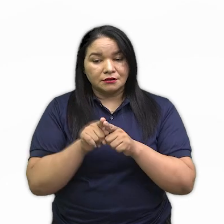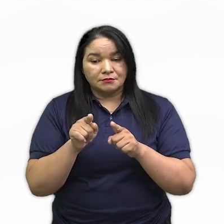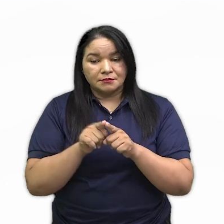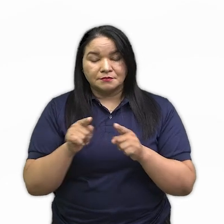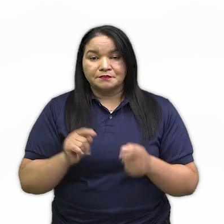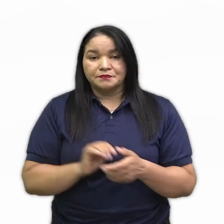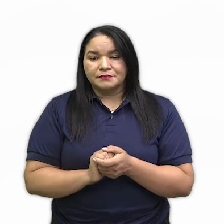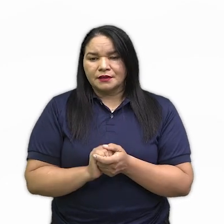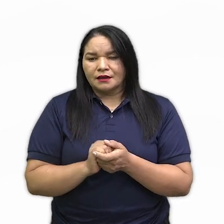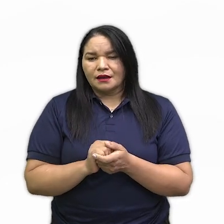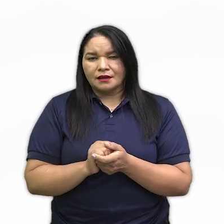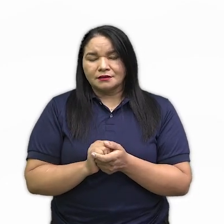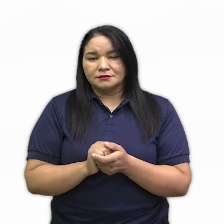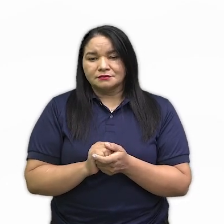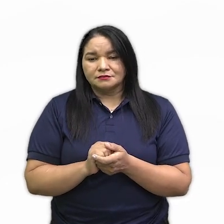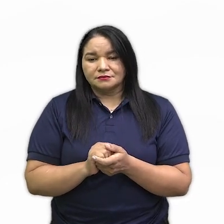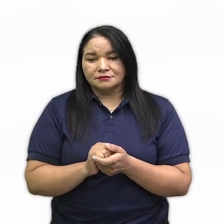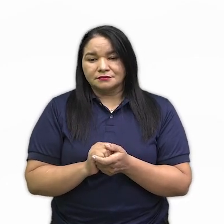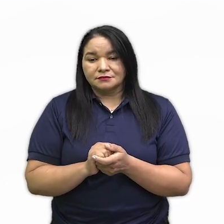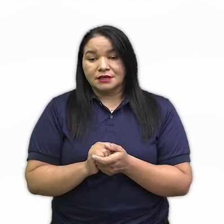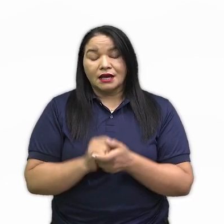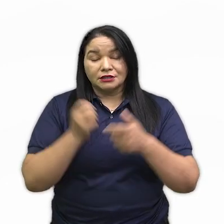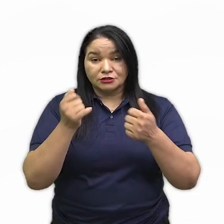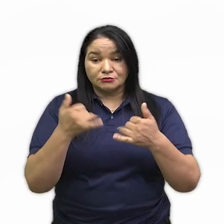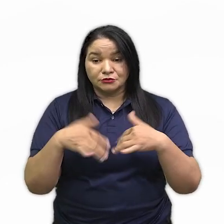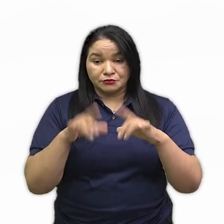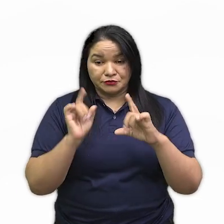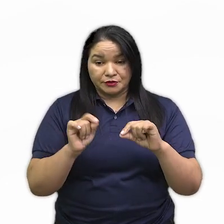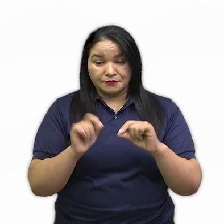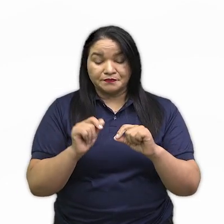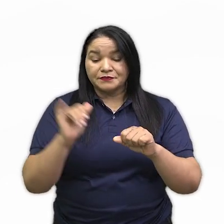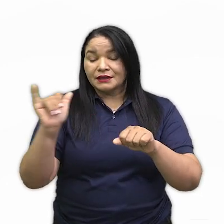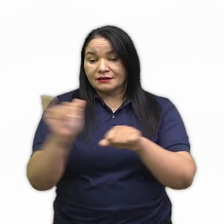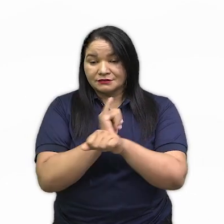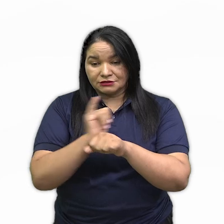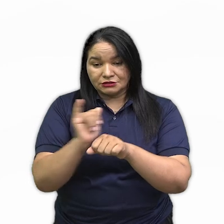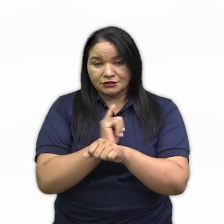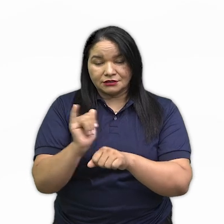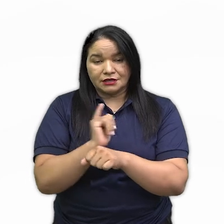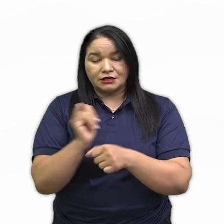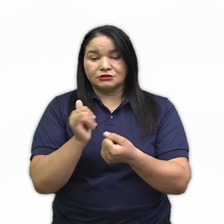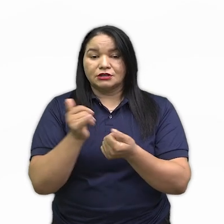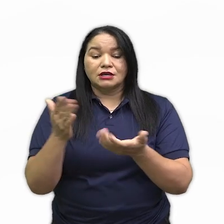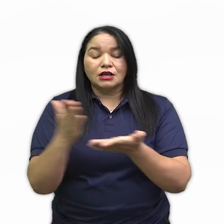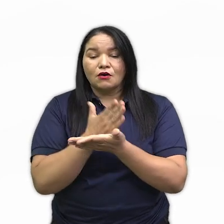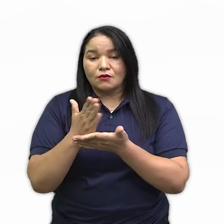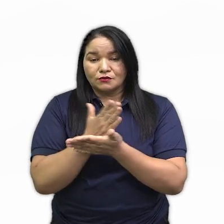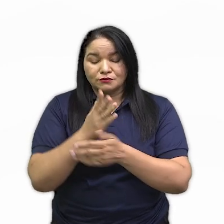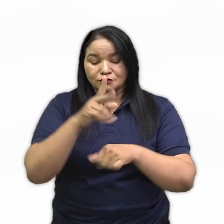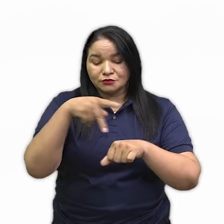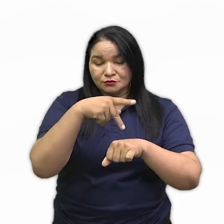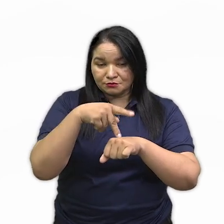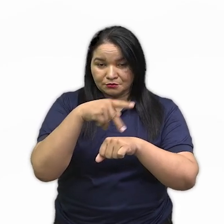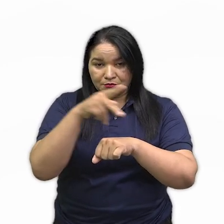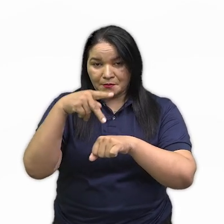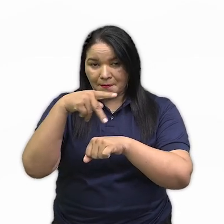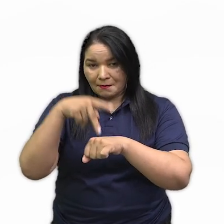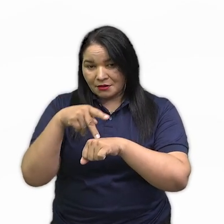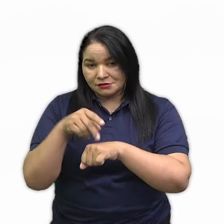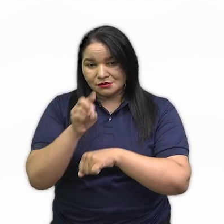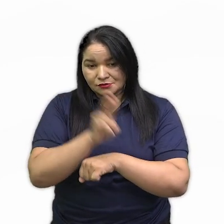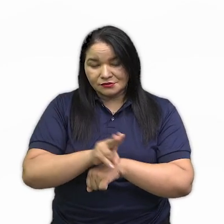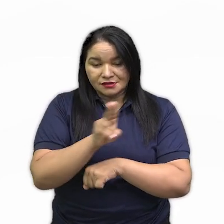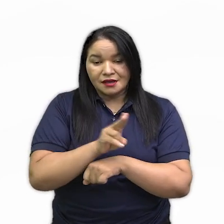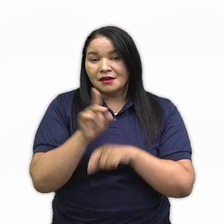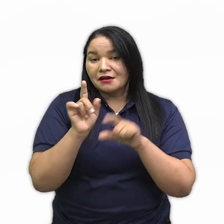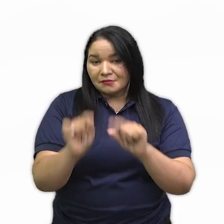prático, a geopolítica, ela vai tratar basicamente ali das estratégias que os países, que os povos vão adotar para fazerem